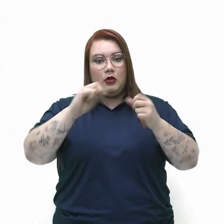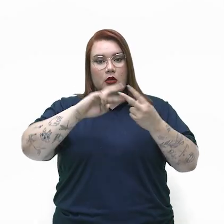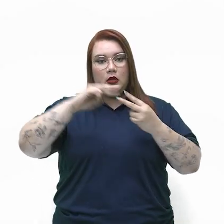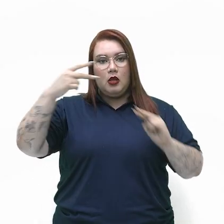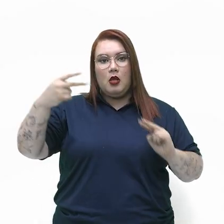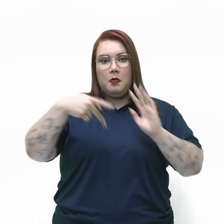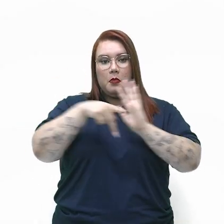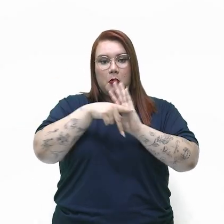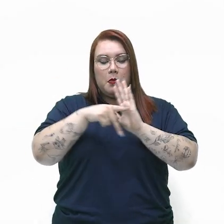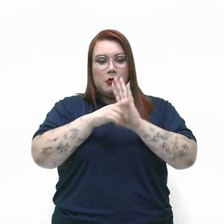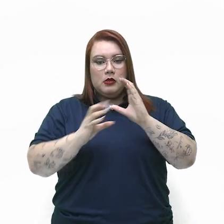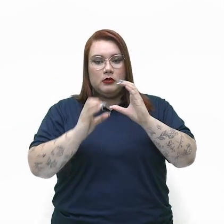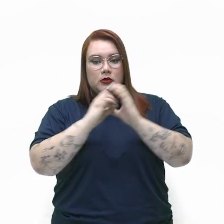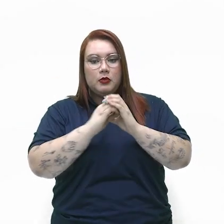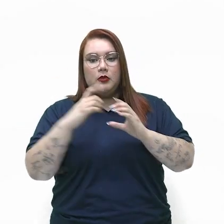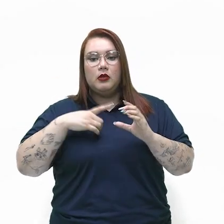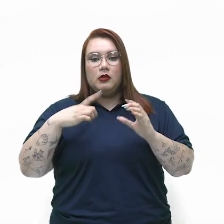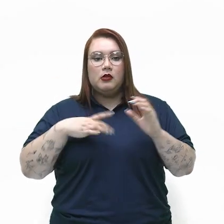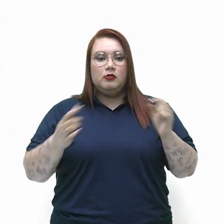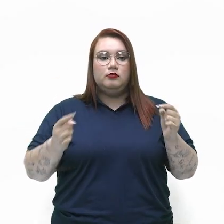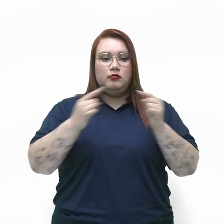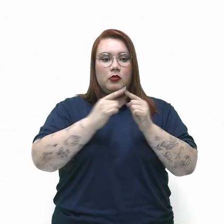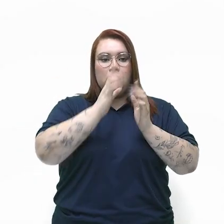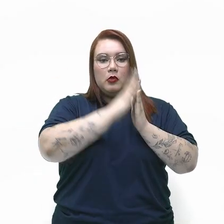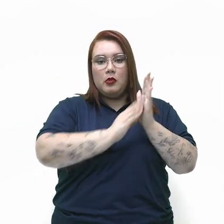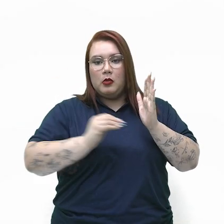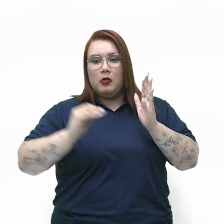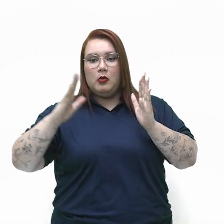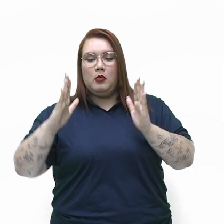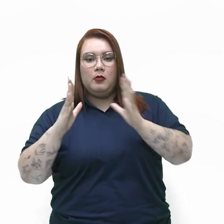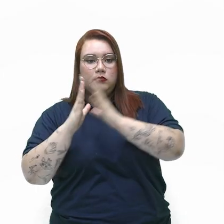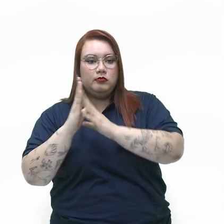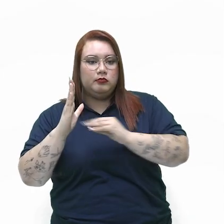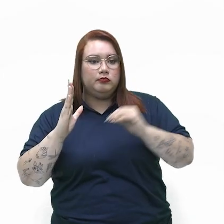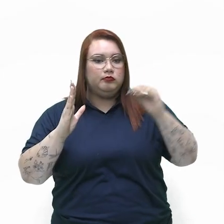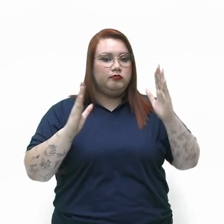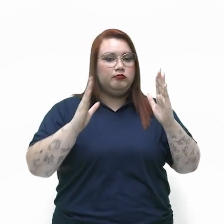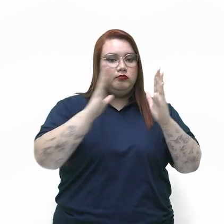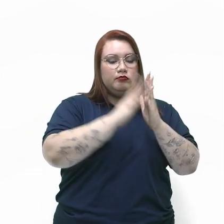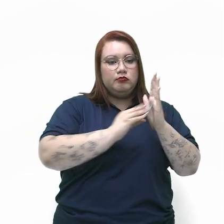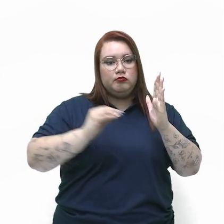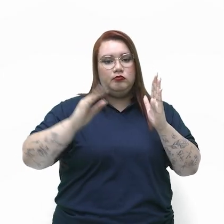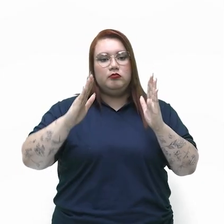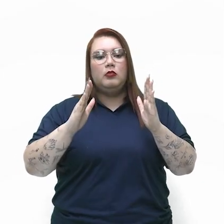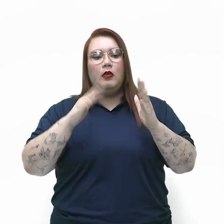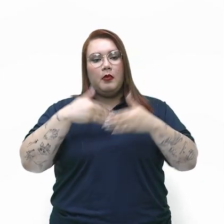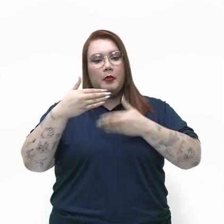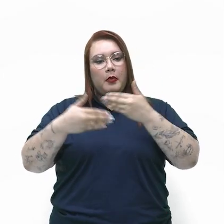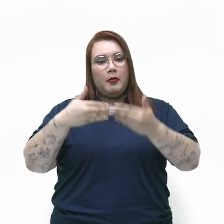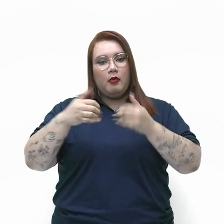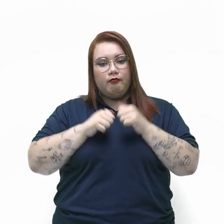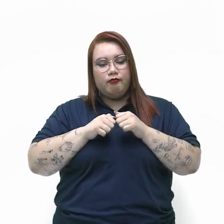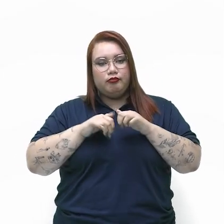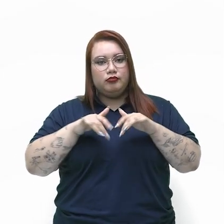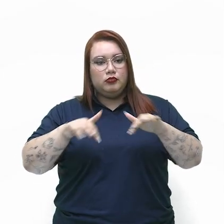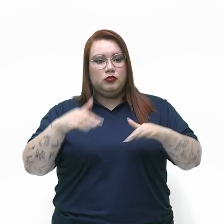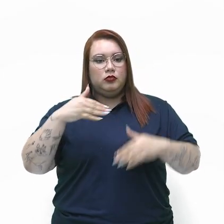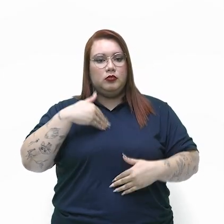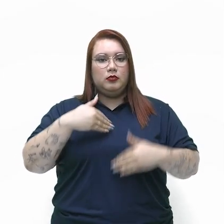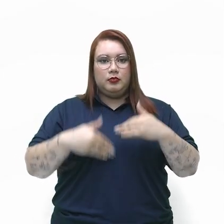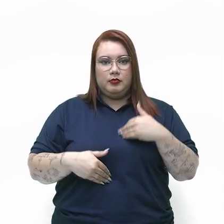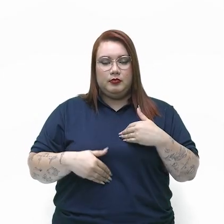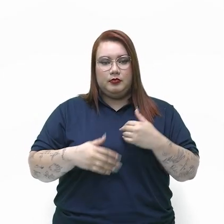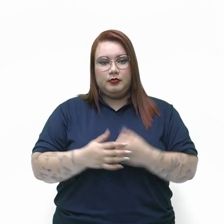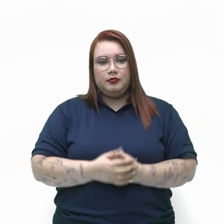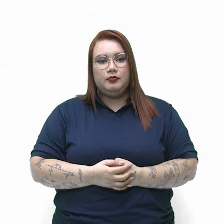DNA dessas células e fazer cópias de si mesma. Depois ele multiplica, rompe os linfócitos em busca de outros para continuar a